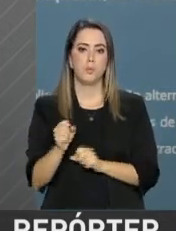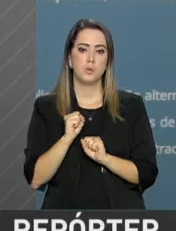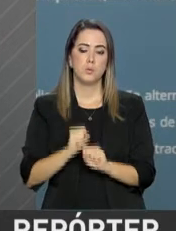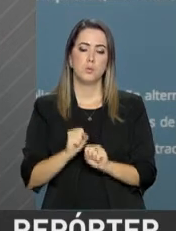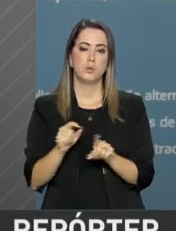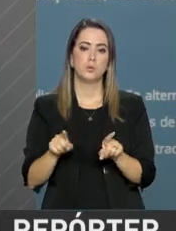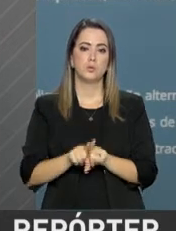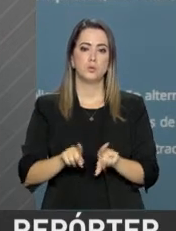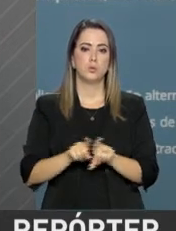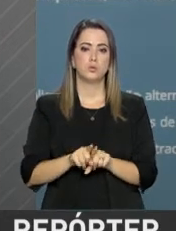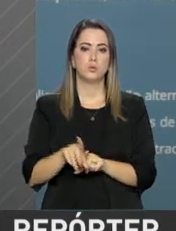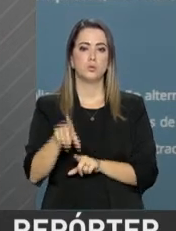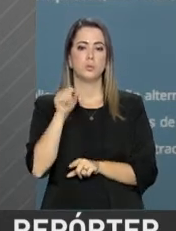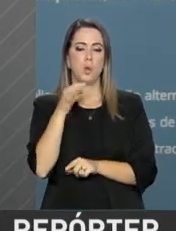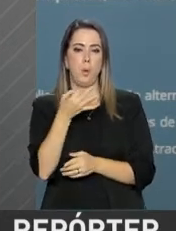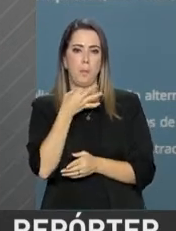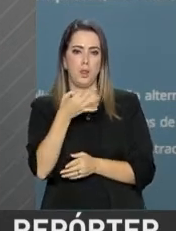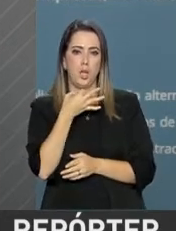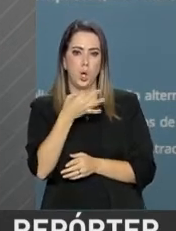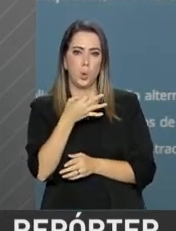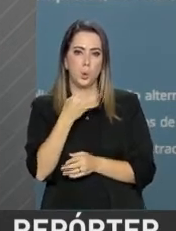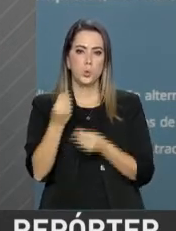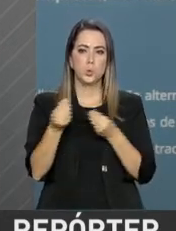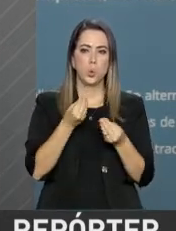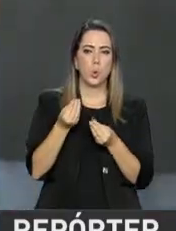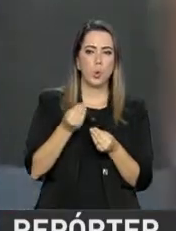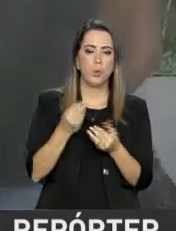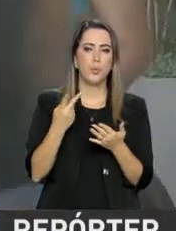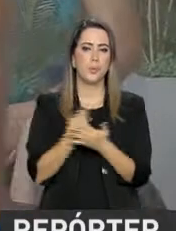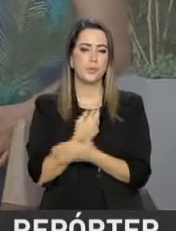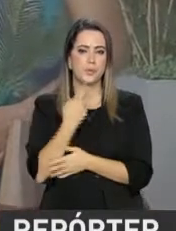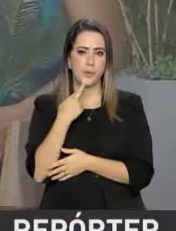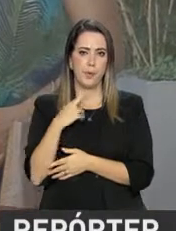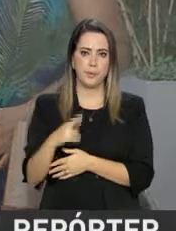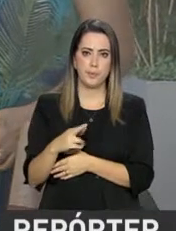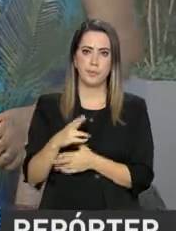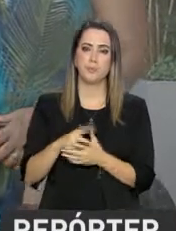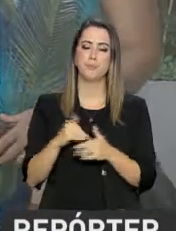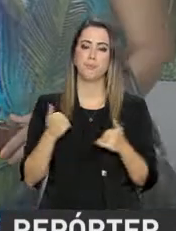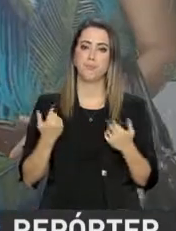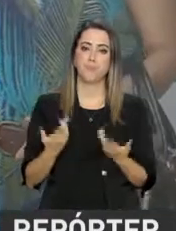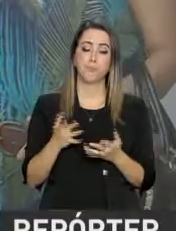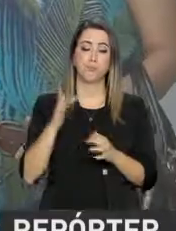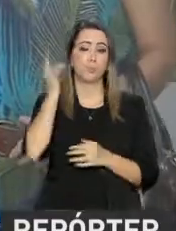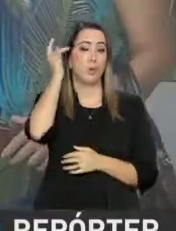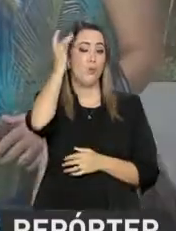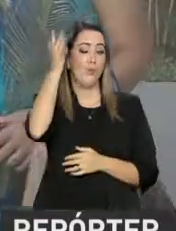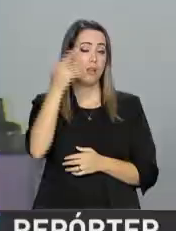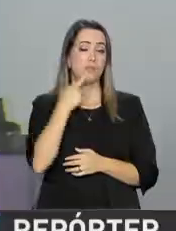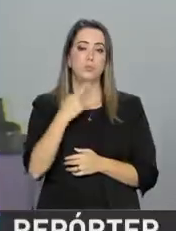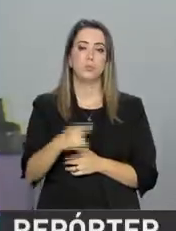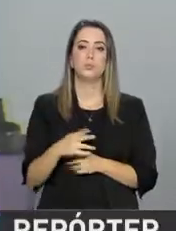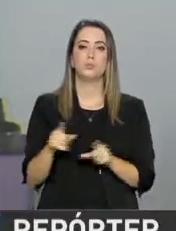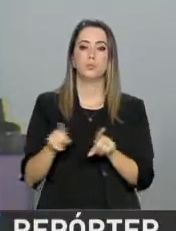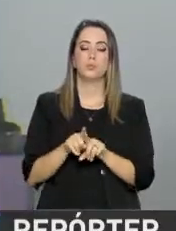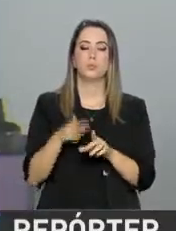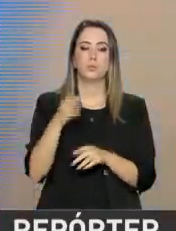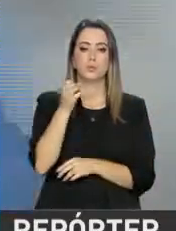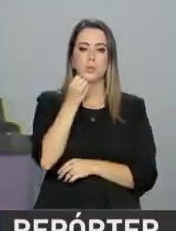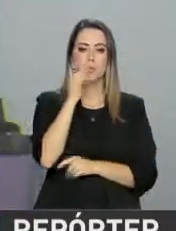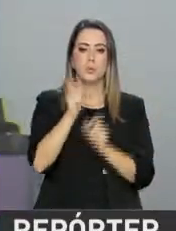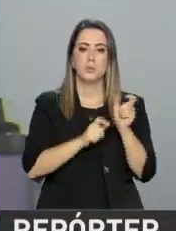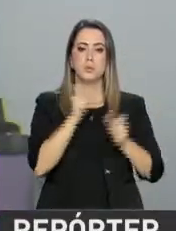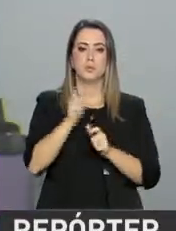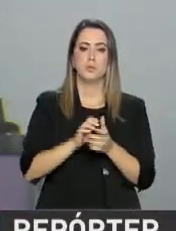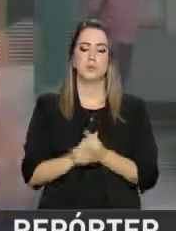inclusive opinar sobre o atendimento recebido a falsa unidade na resolução dos conflitos agrada os